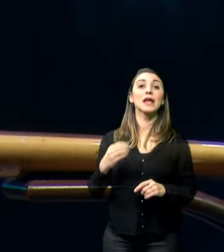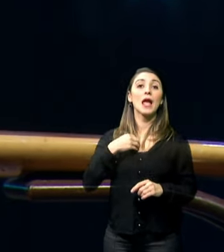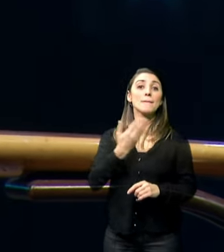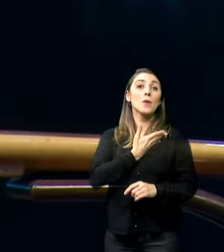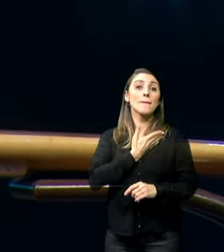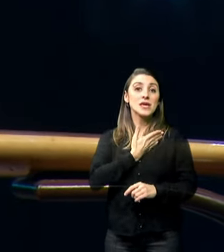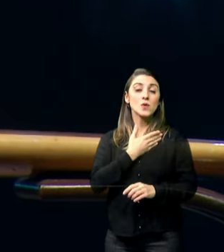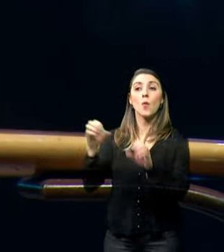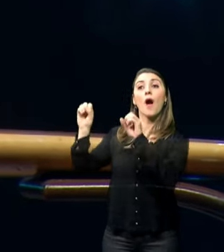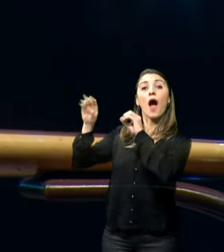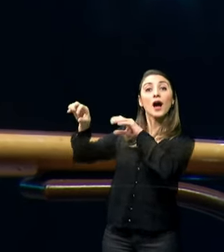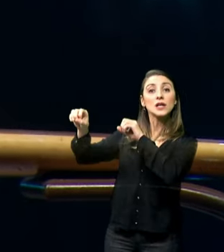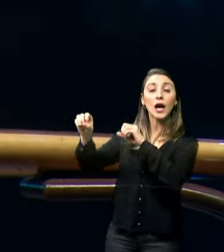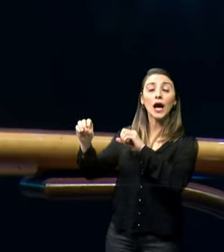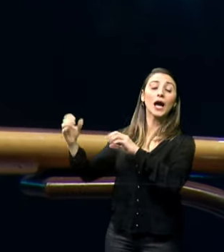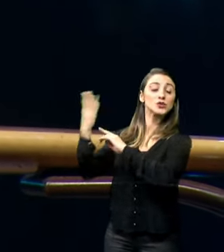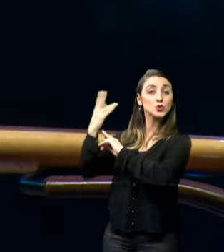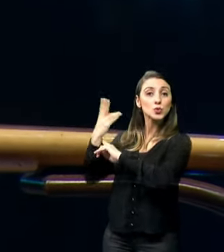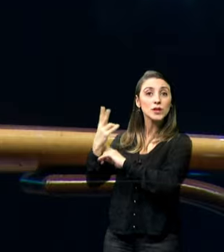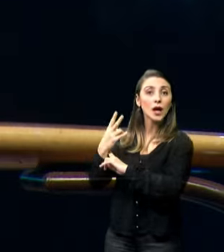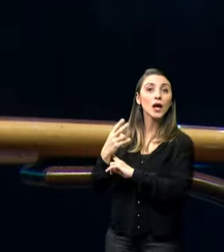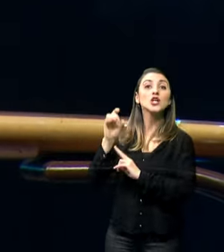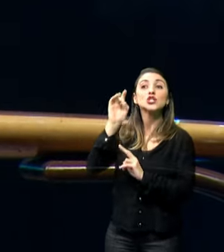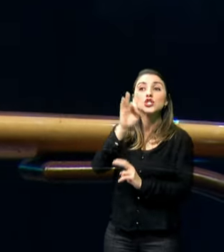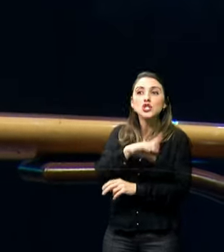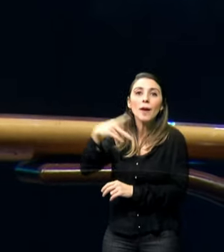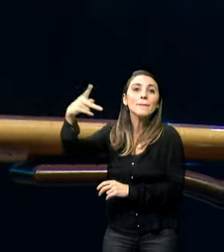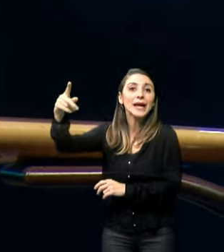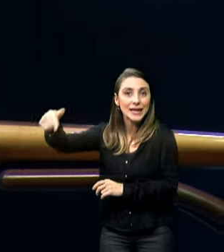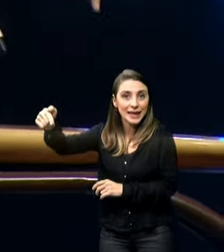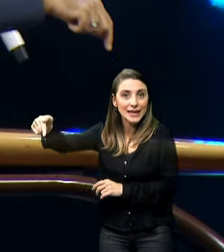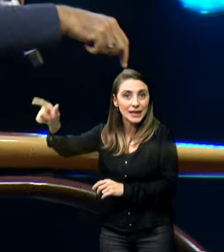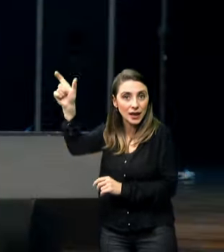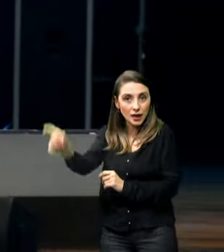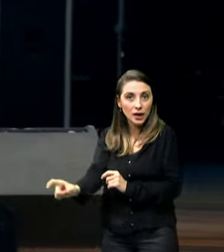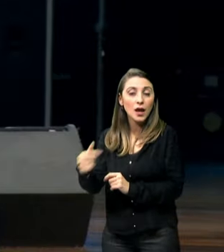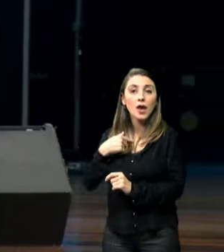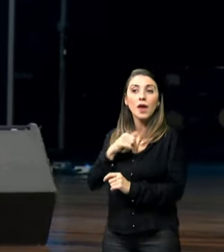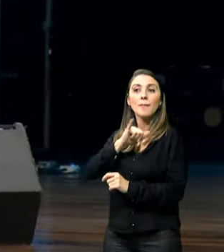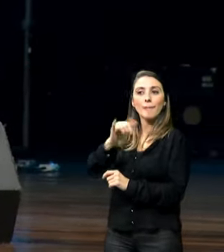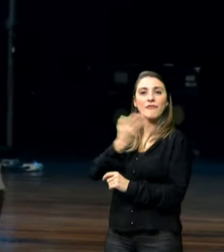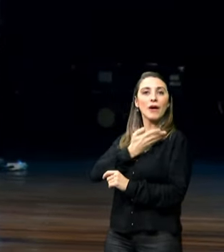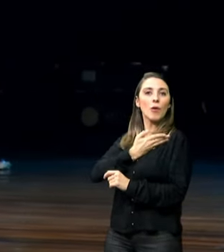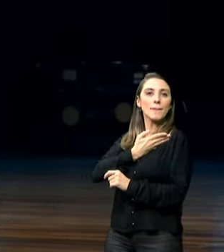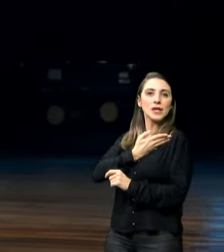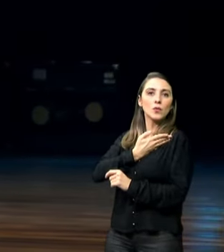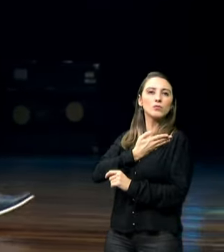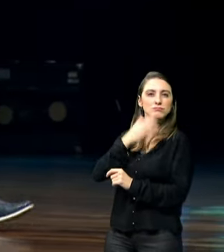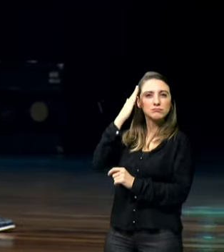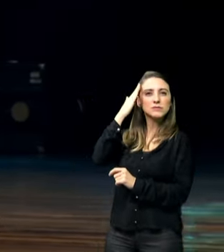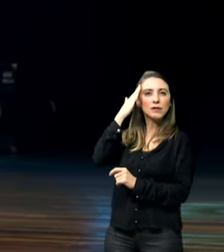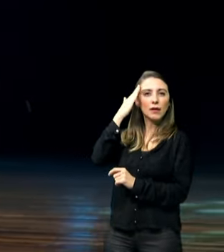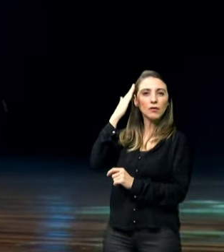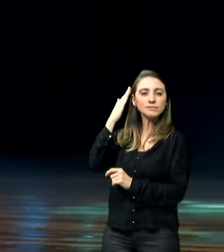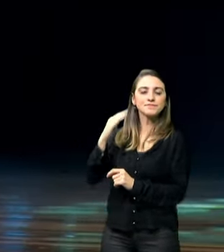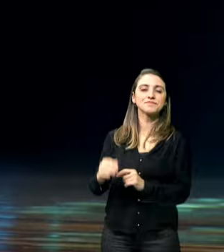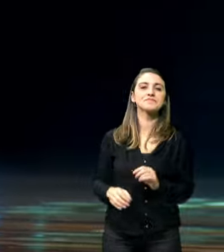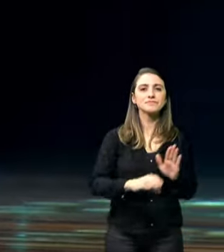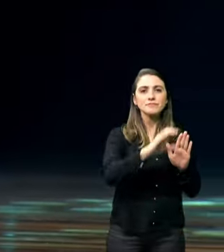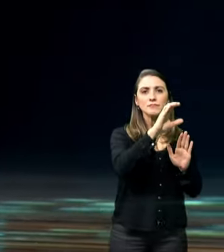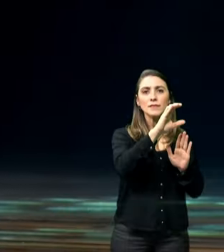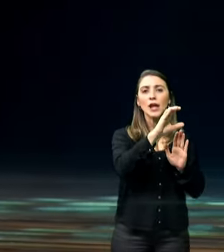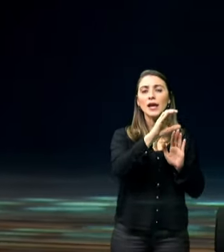ele. Paulo diz isso, para mais ninguém. E depois você pega Romanos, capítulo 16, tem uma lista de